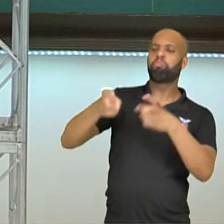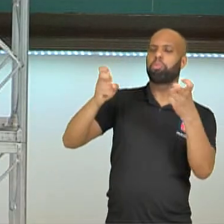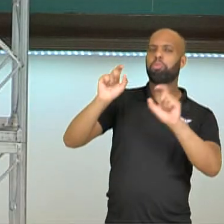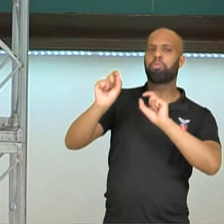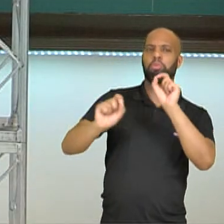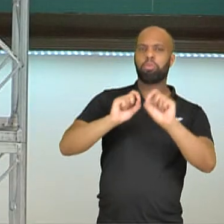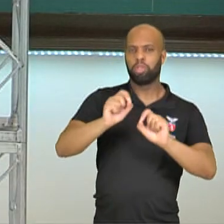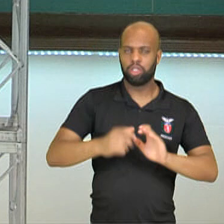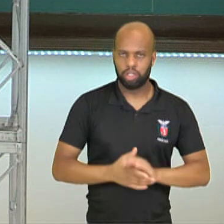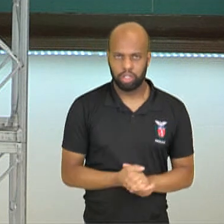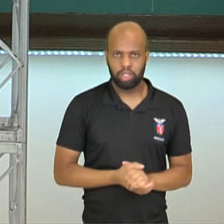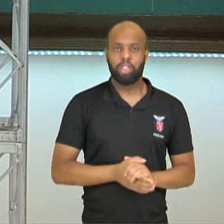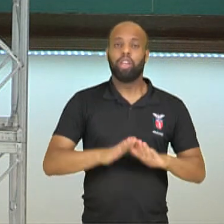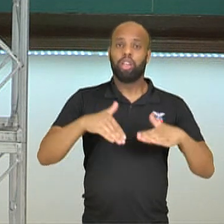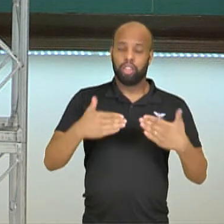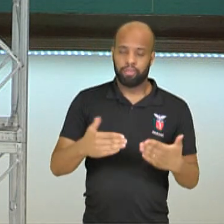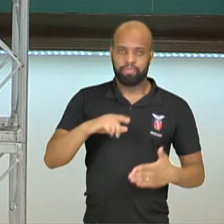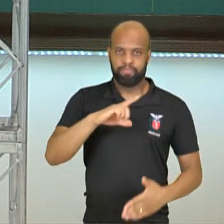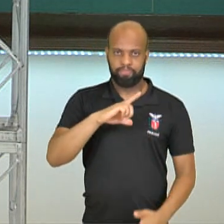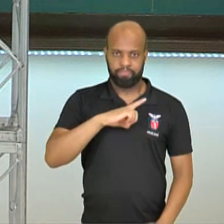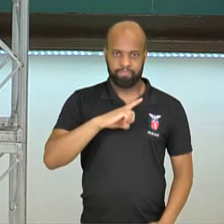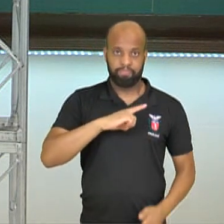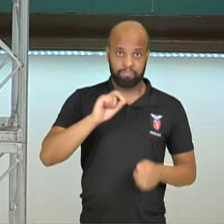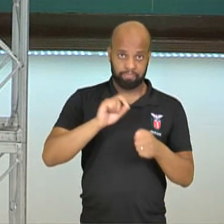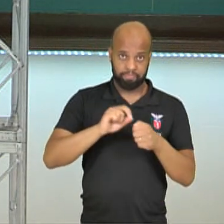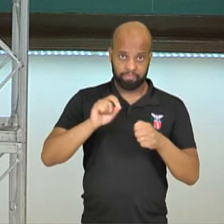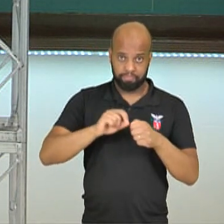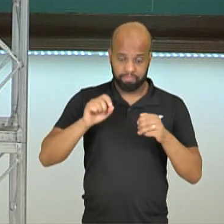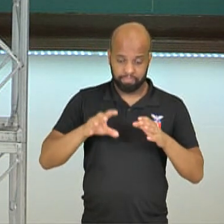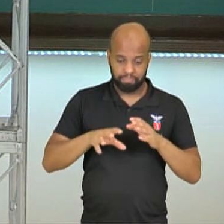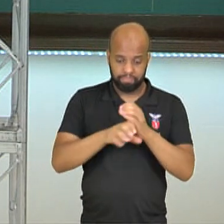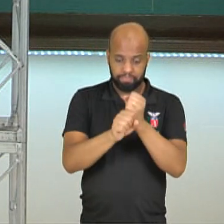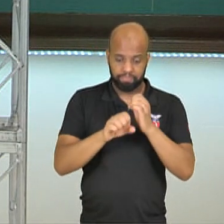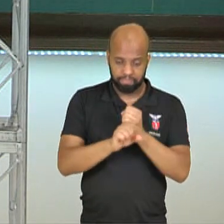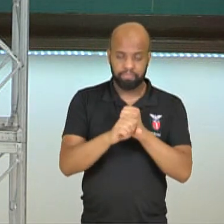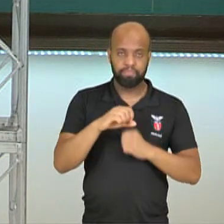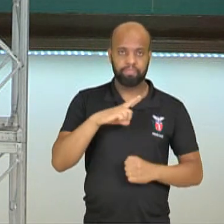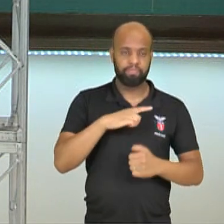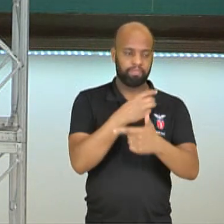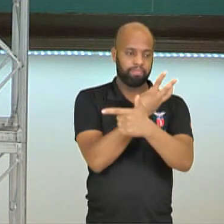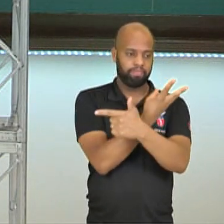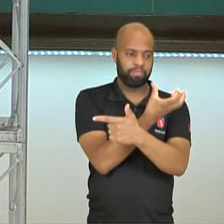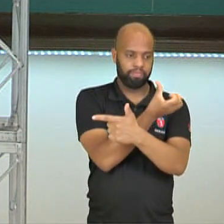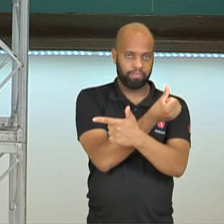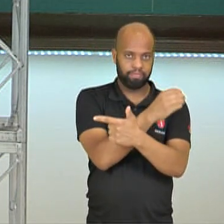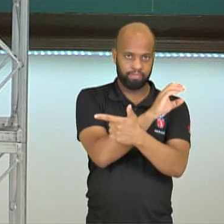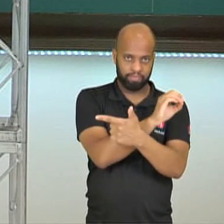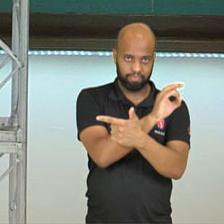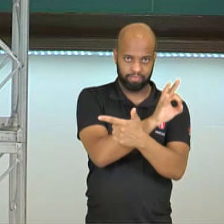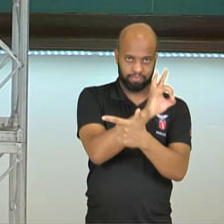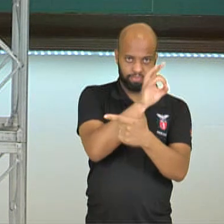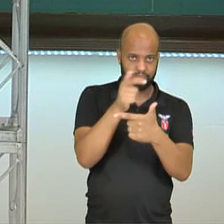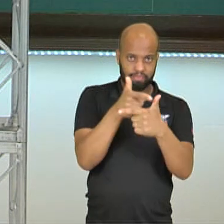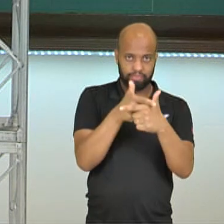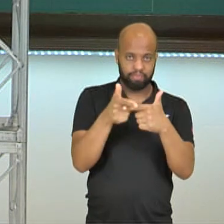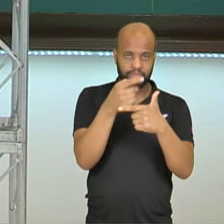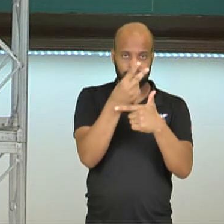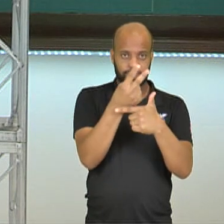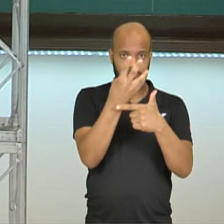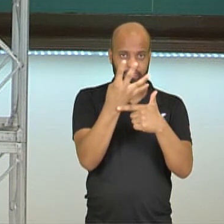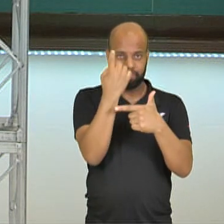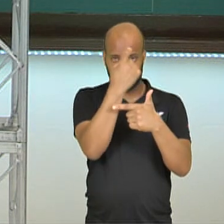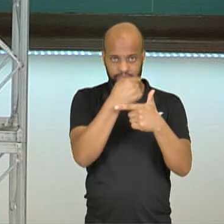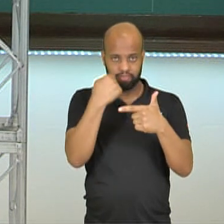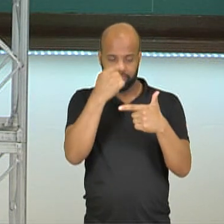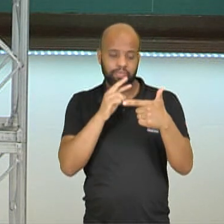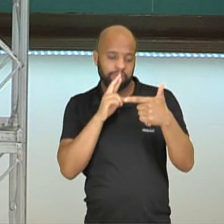perceber? Que fazendo esse cálculo, pegando os 360 graus da circunferência terrestre, dividindo por